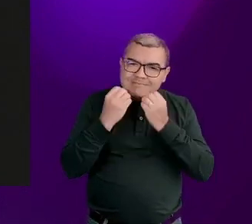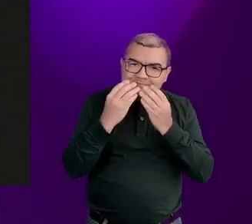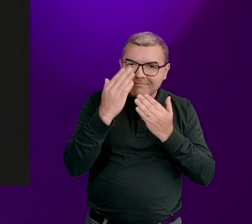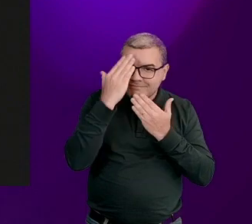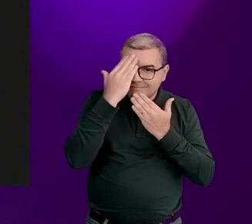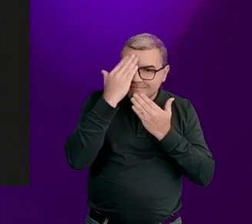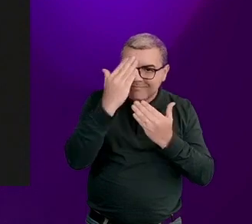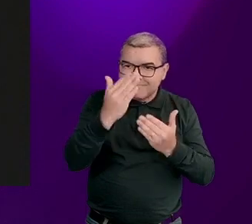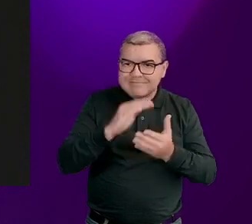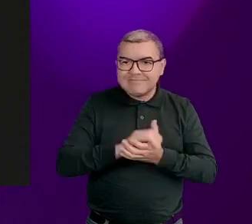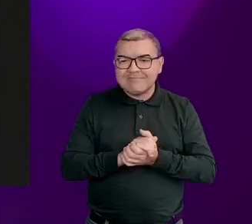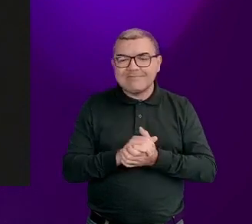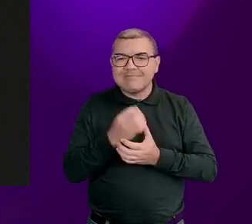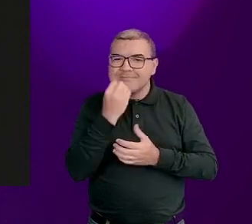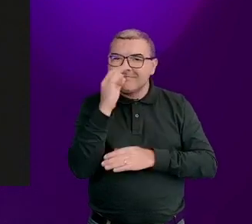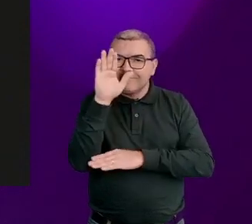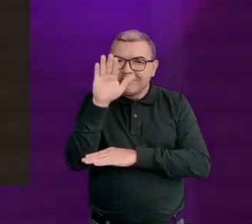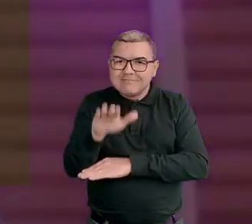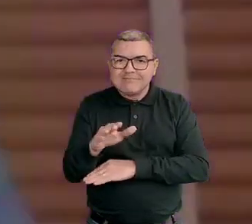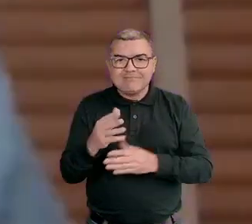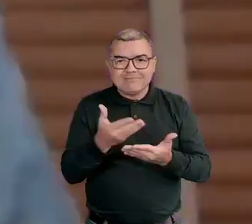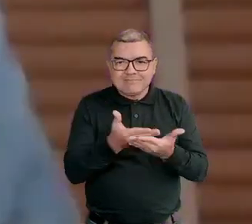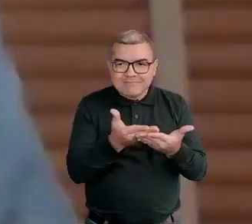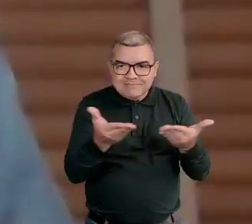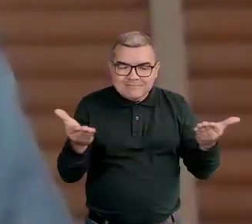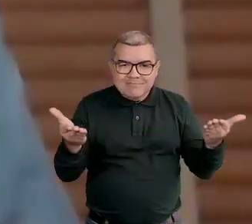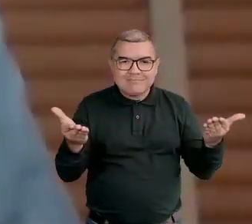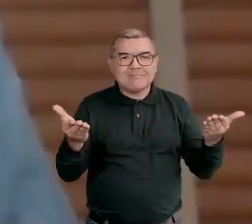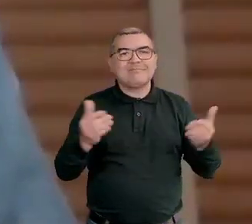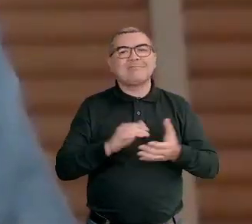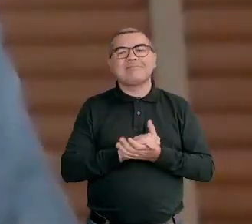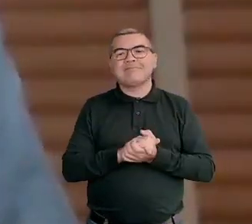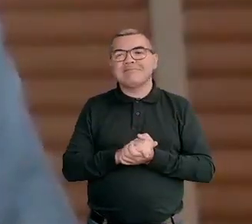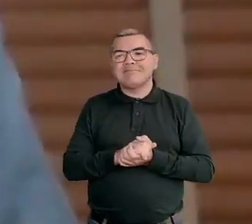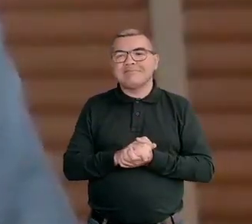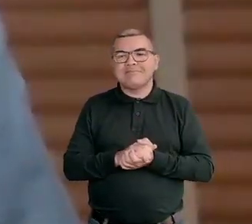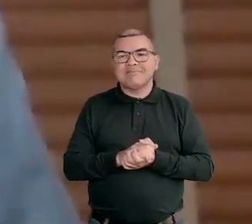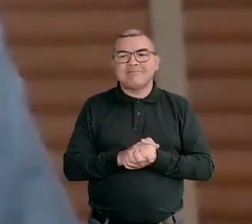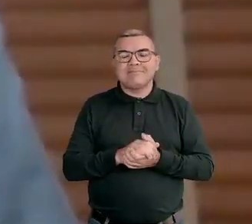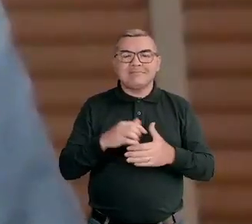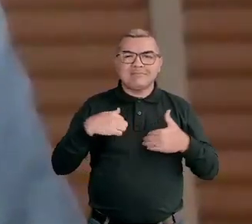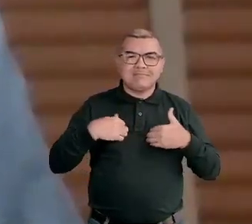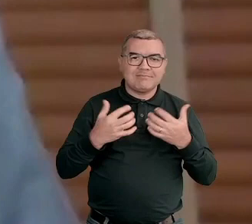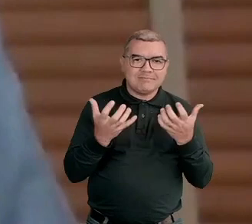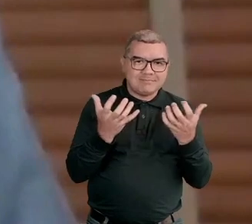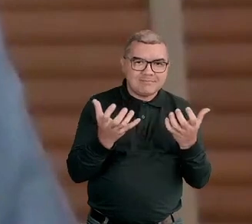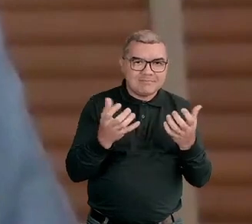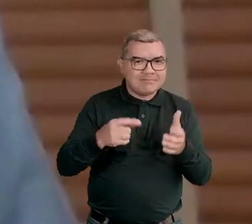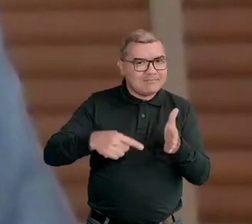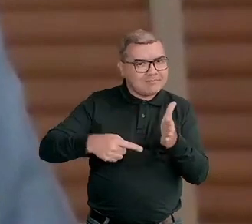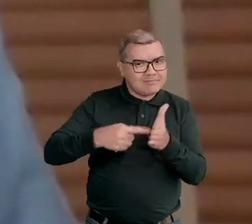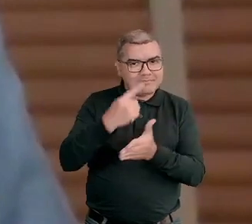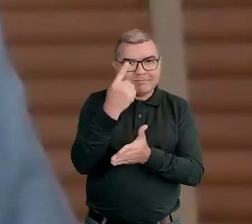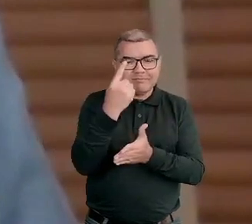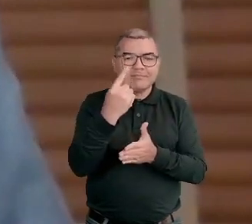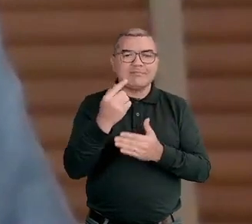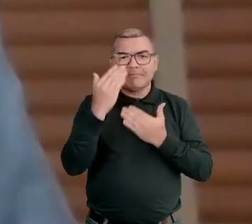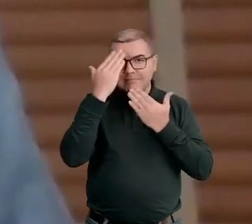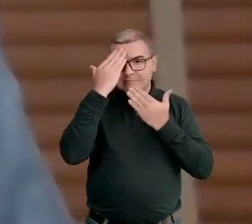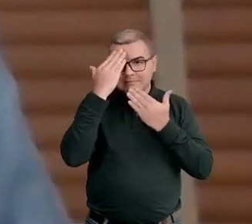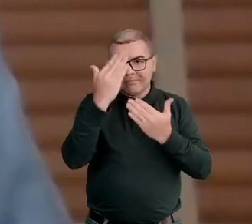Muito obrigado. Boa tarde a todos, boa tarde a todas. E eu quero, em primeiro